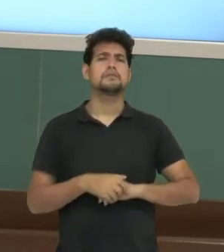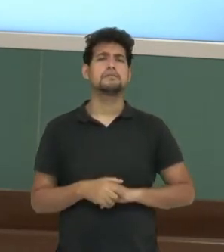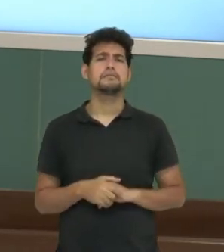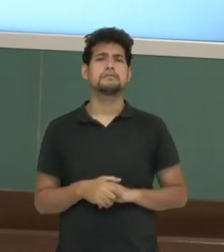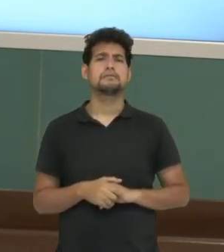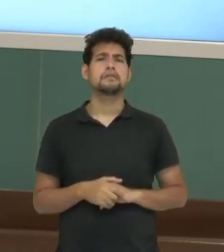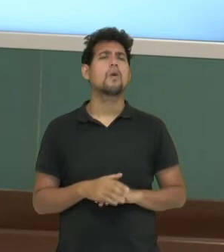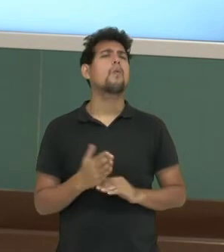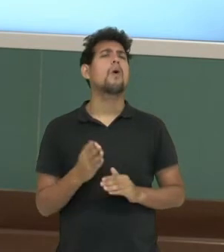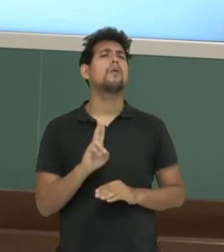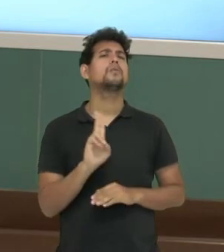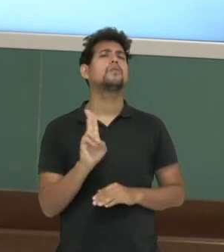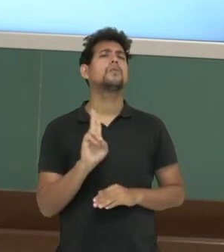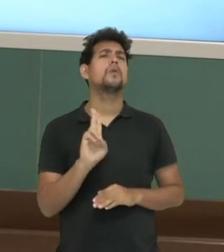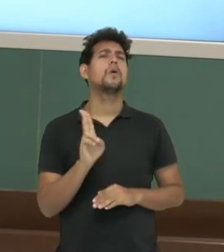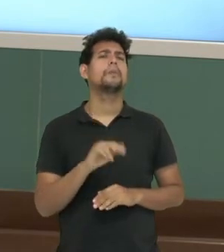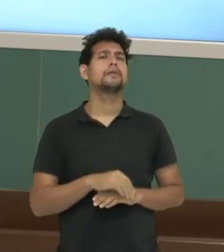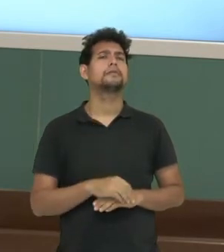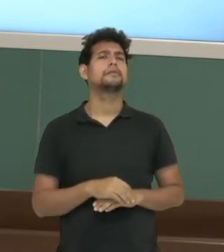que